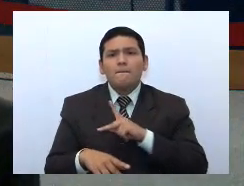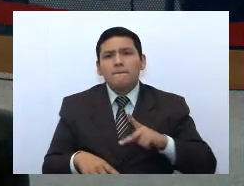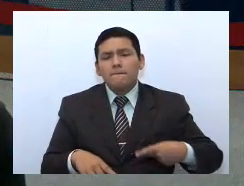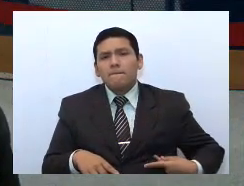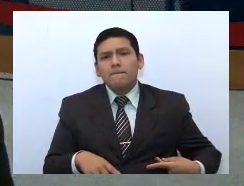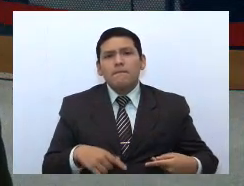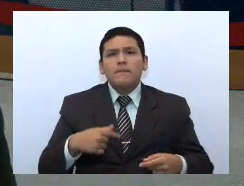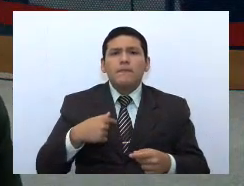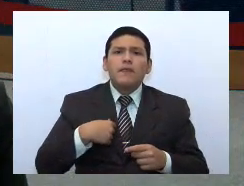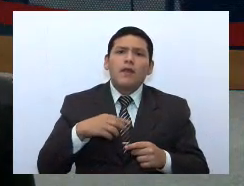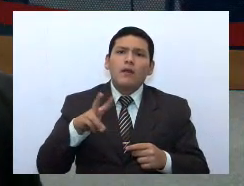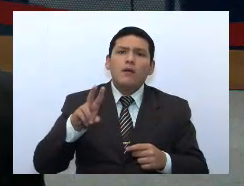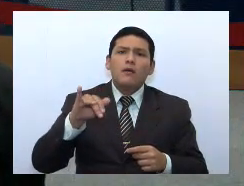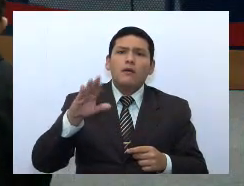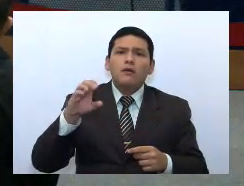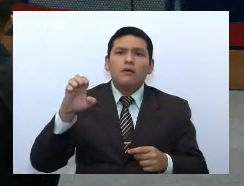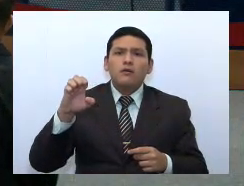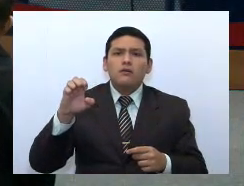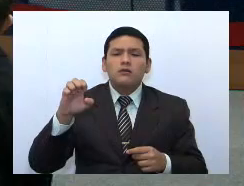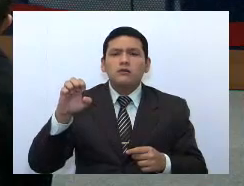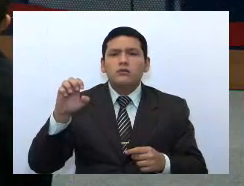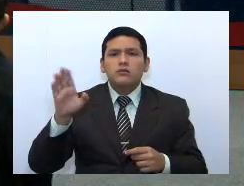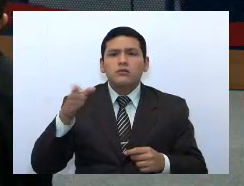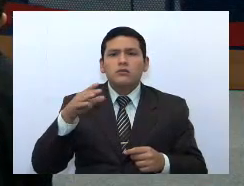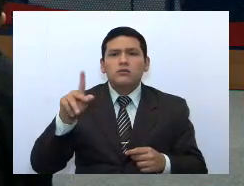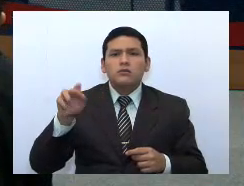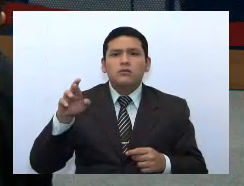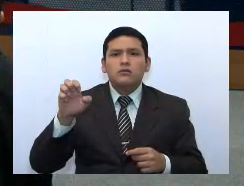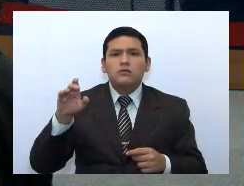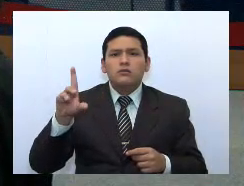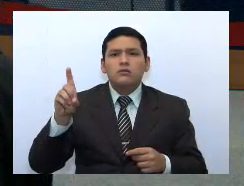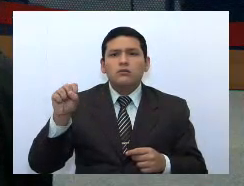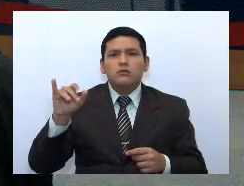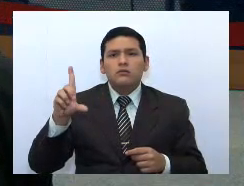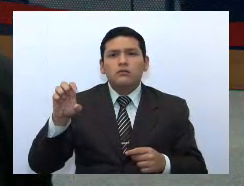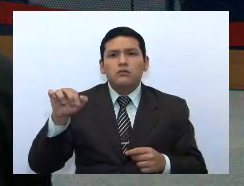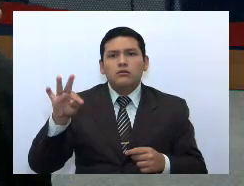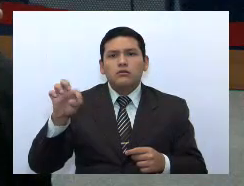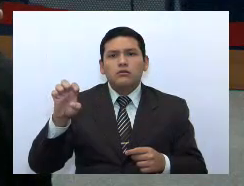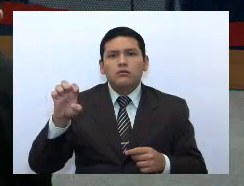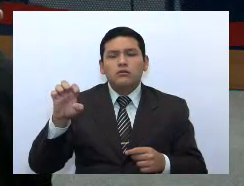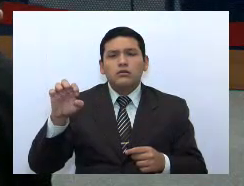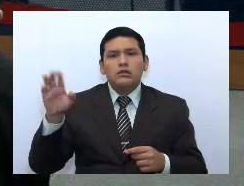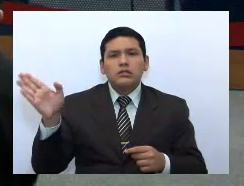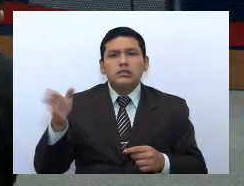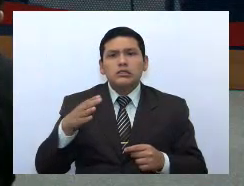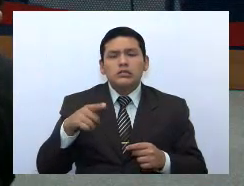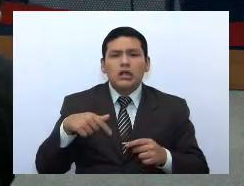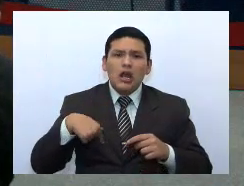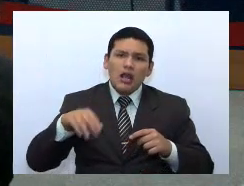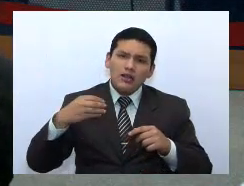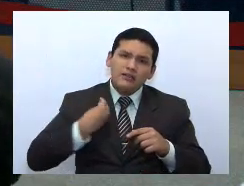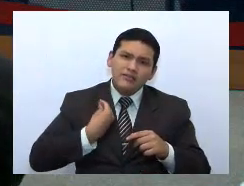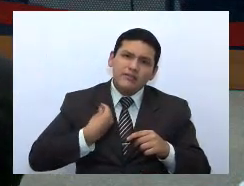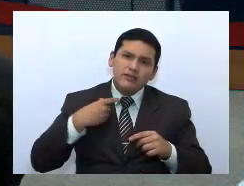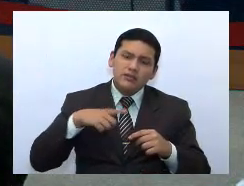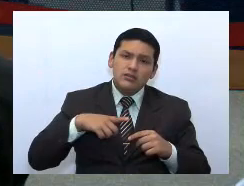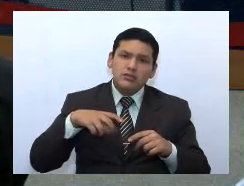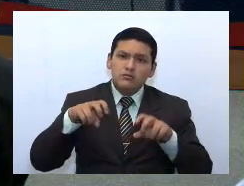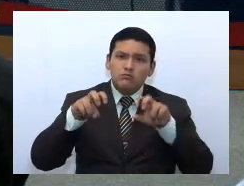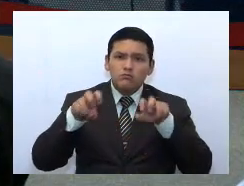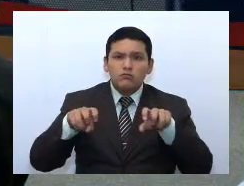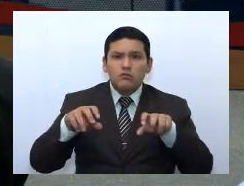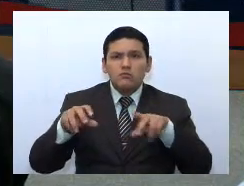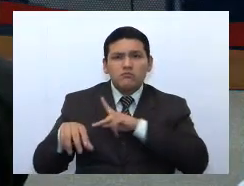licenciado, quem assume é o vice-presidente Marcelo Seminaldo, ao qual é do mesmo partido do senhor. Estaremos entrando em contato com o mesmo para que o mesmo possa nos informar onde